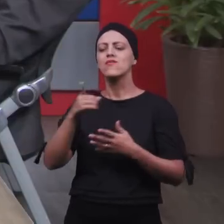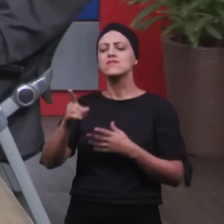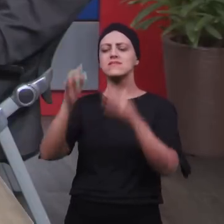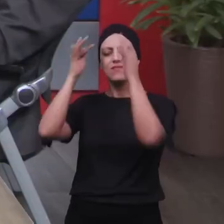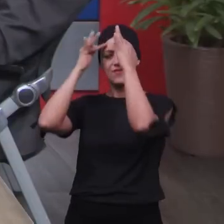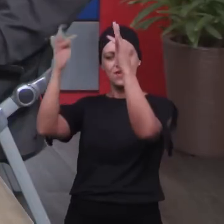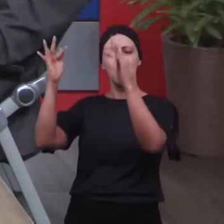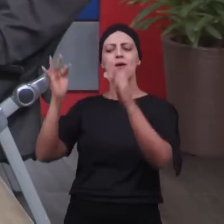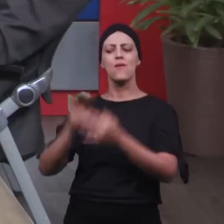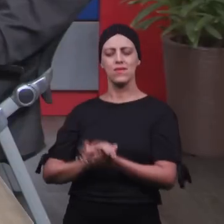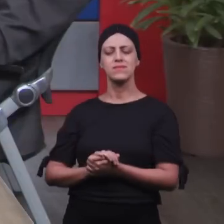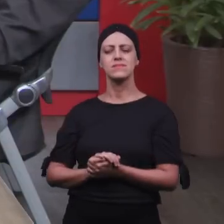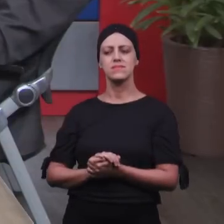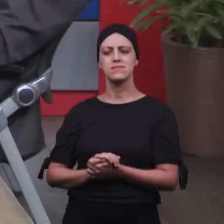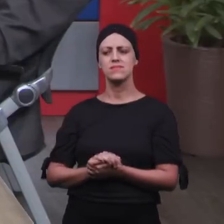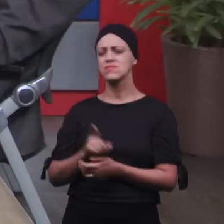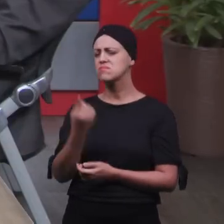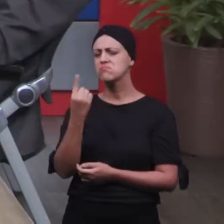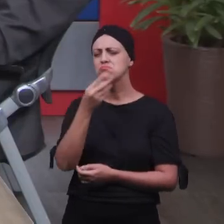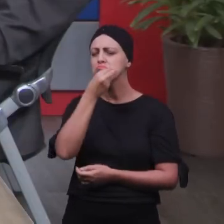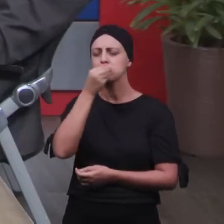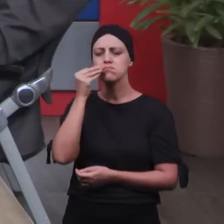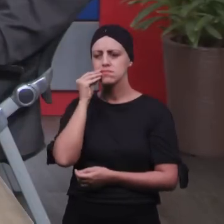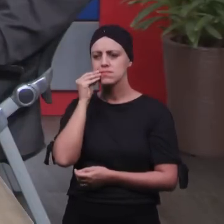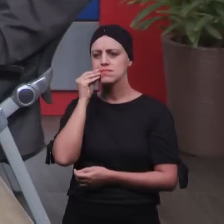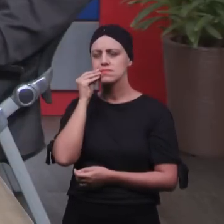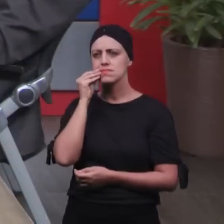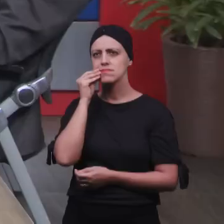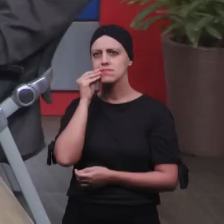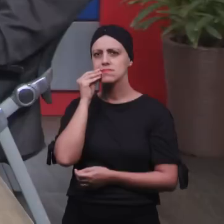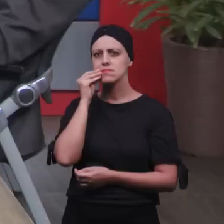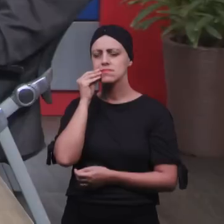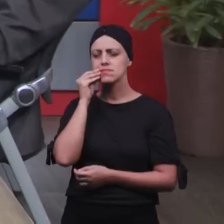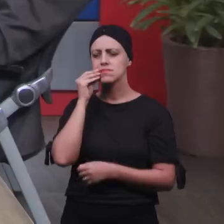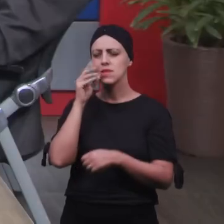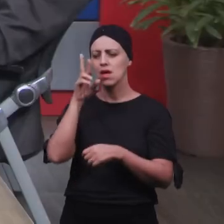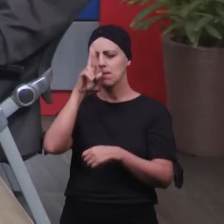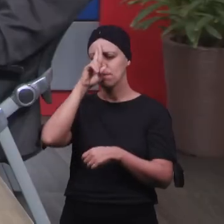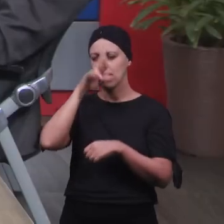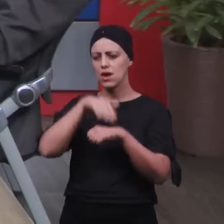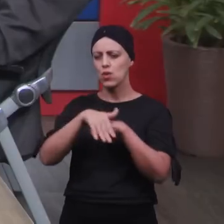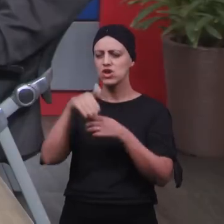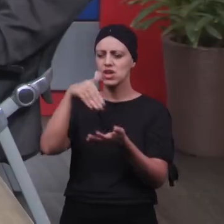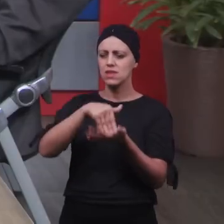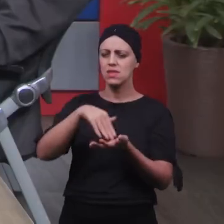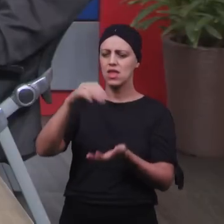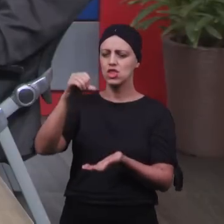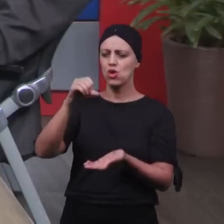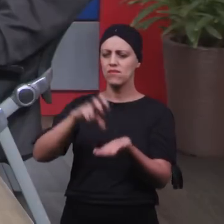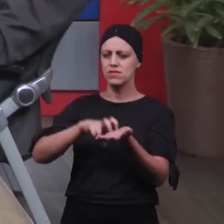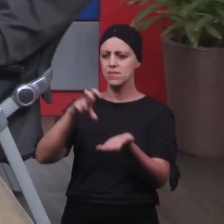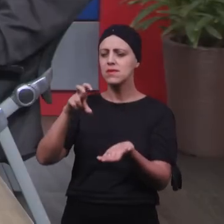Ser fiel. Você faz um jejum de 0 às 9 e faz uma madrugada.